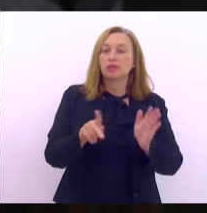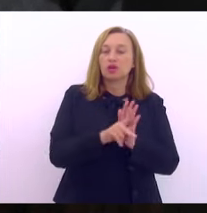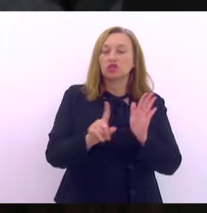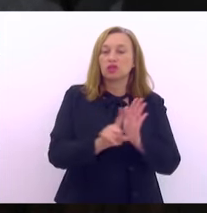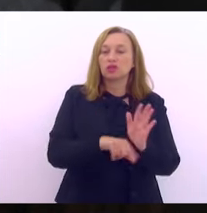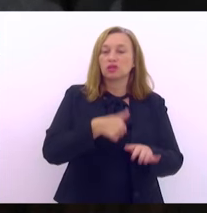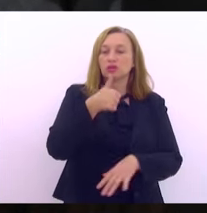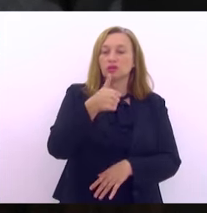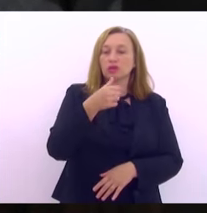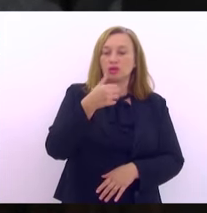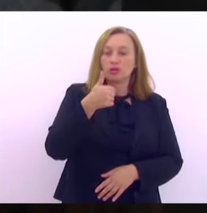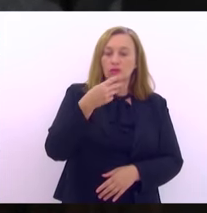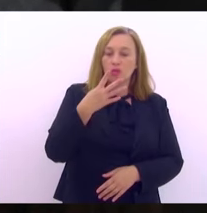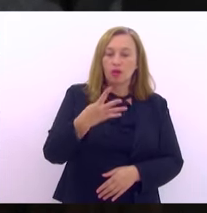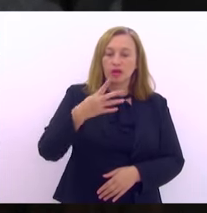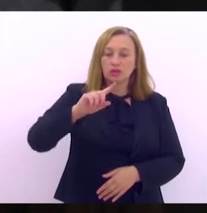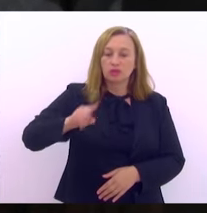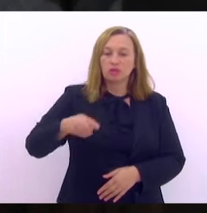de lei número